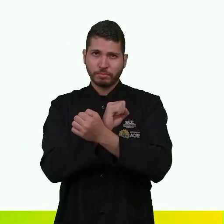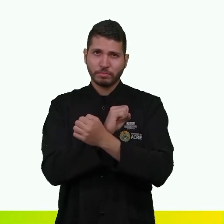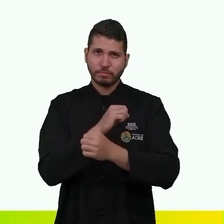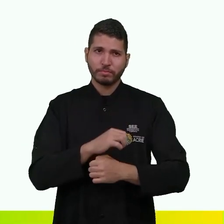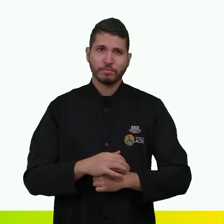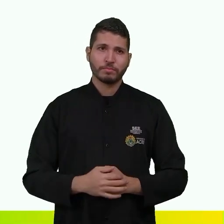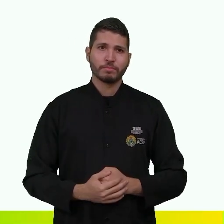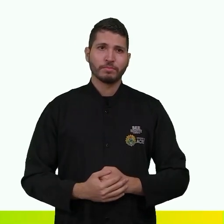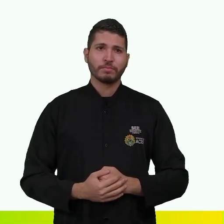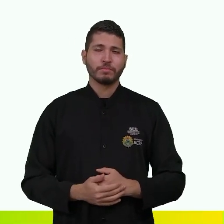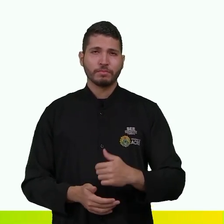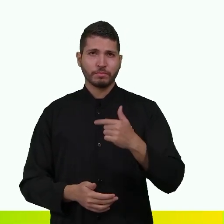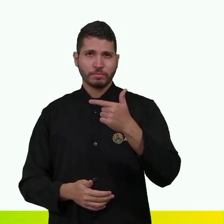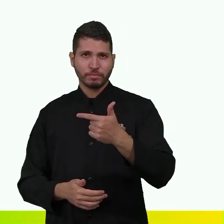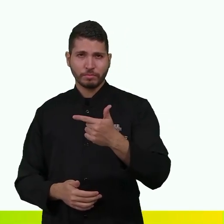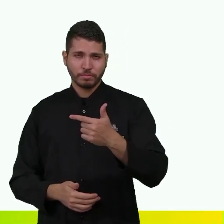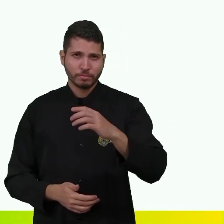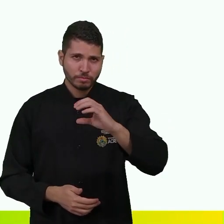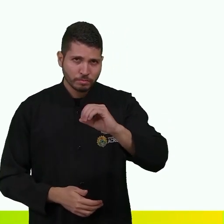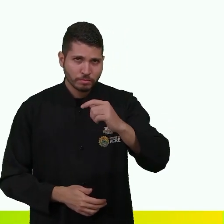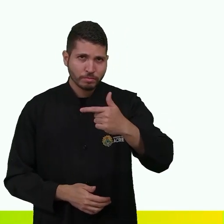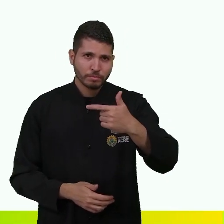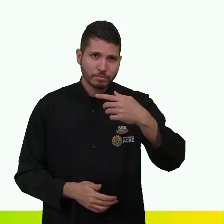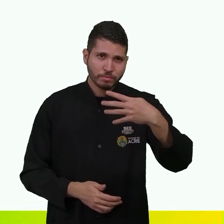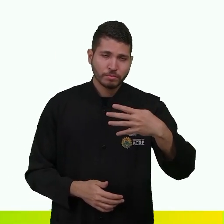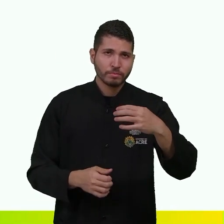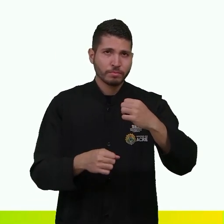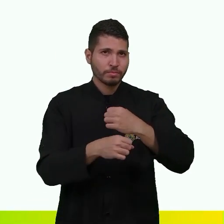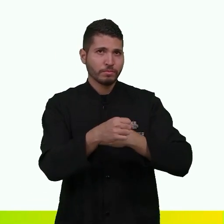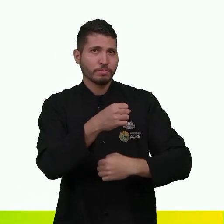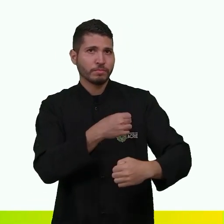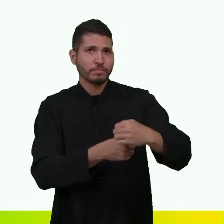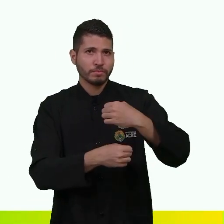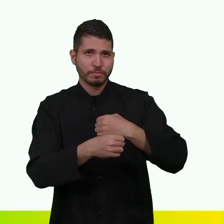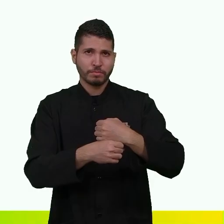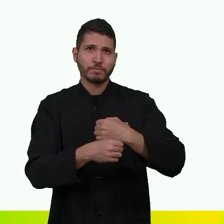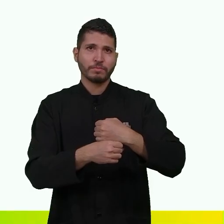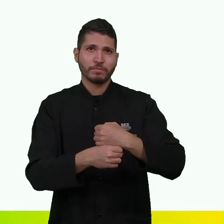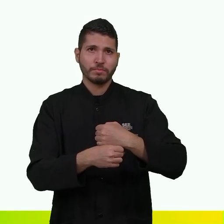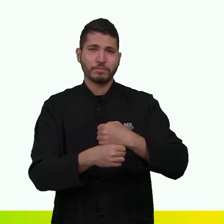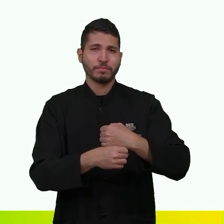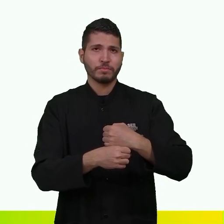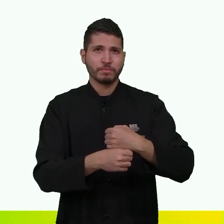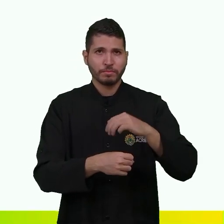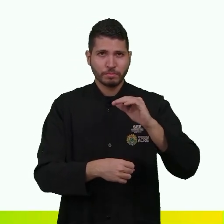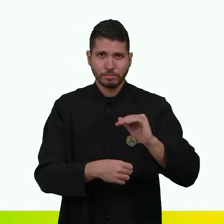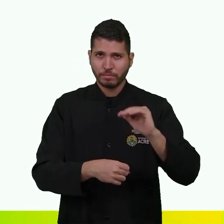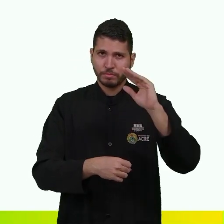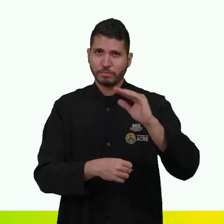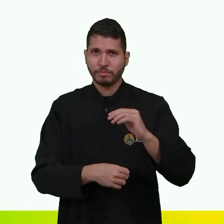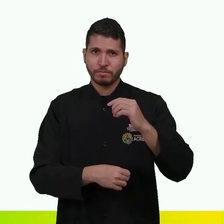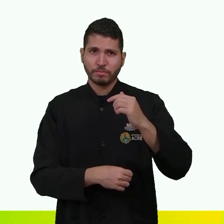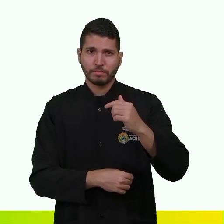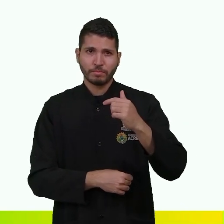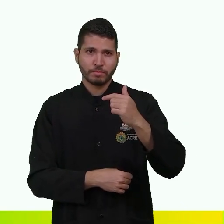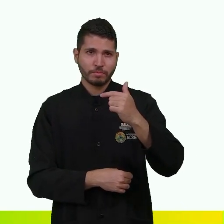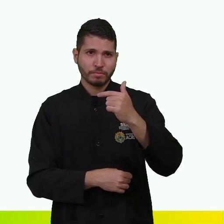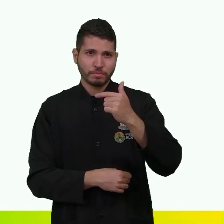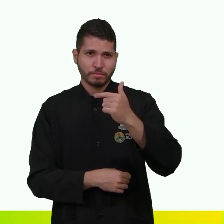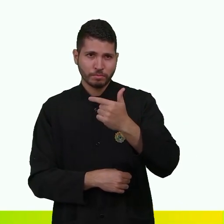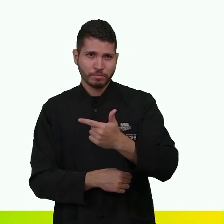Em 2024, perceba, ano passado, hein? Mais de